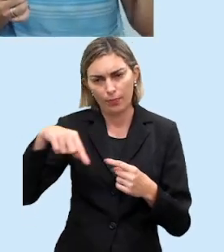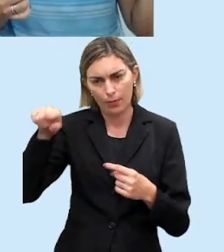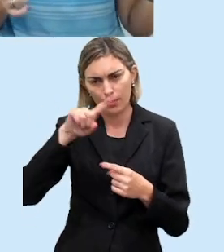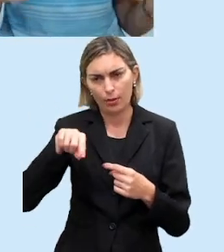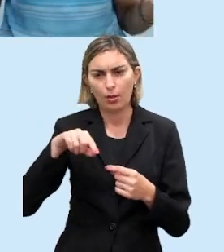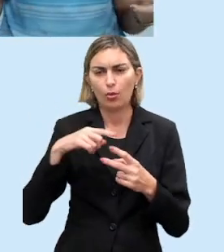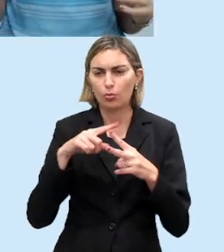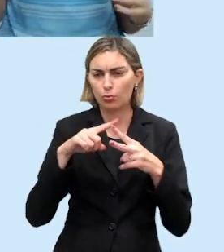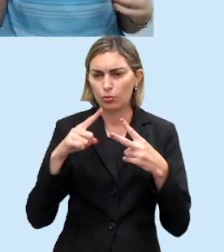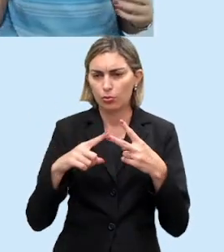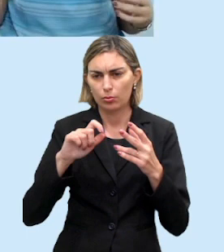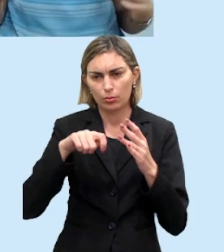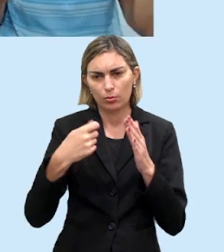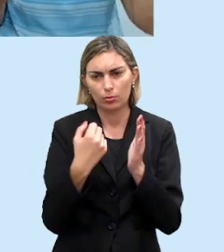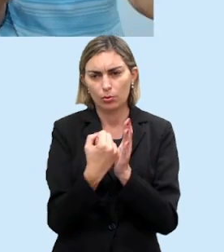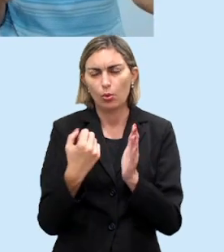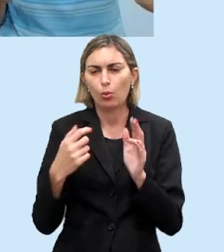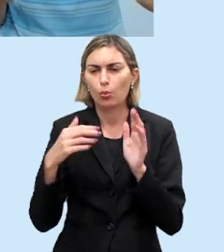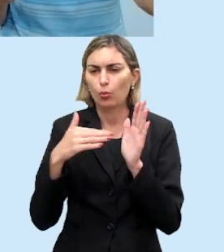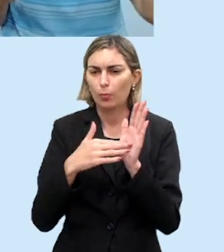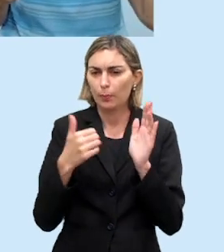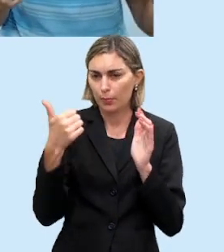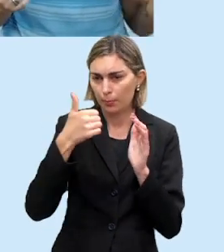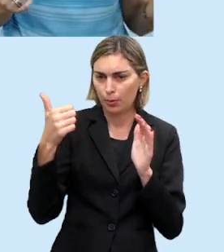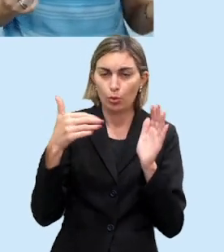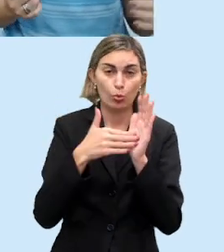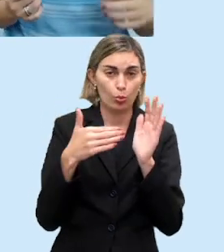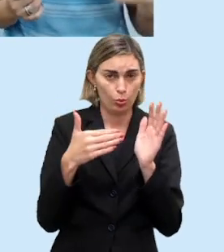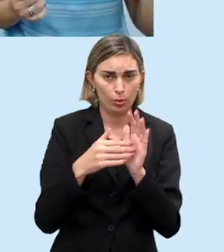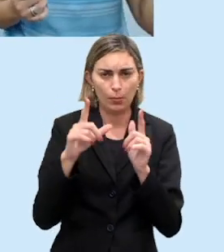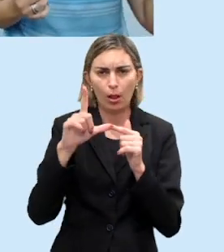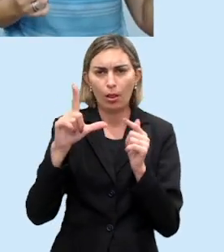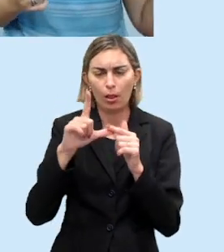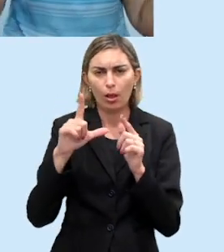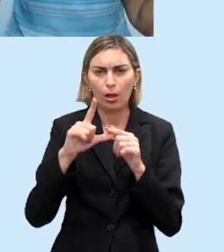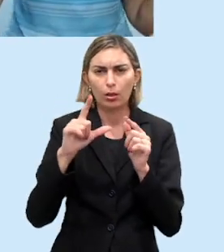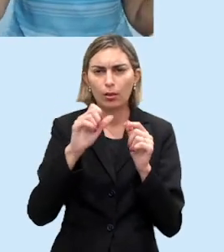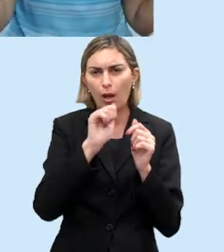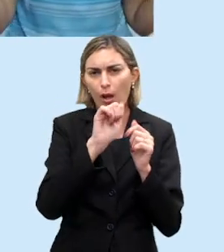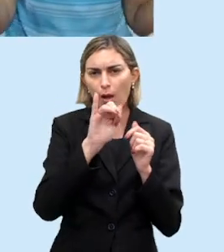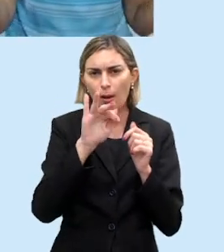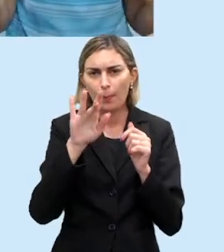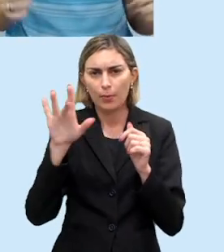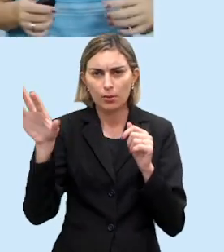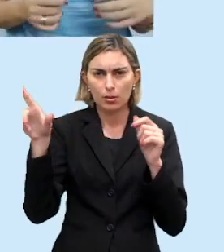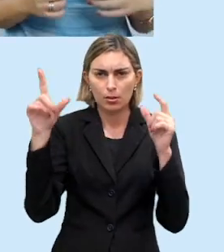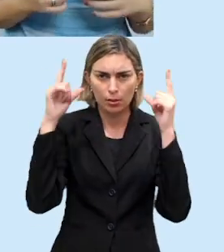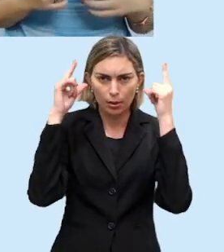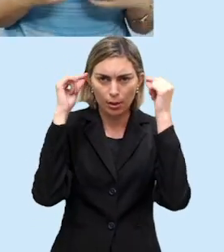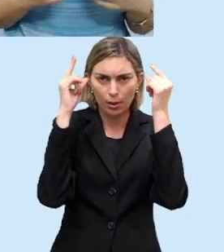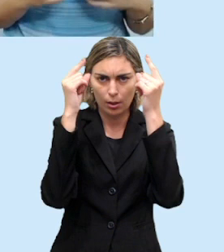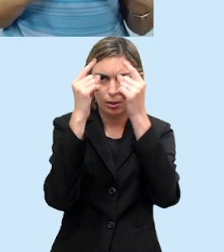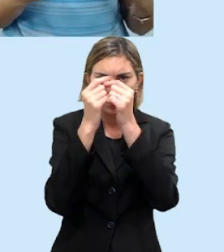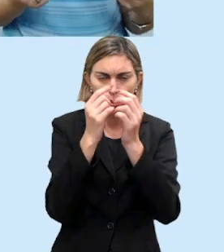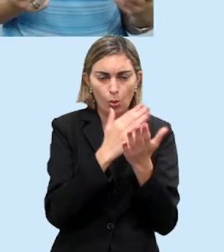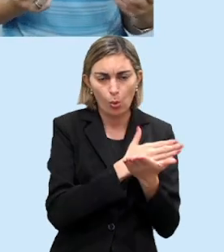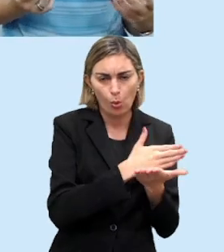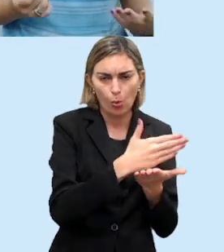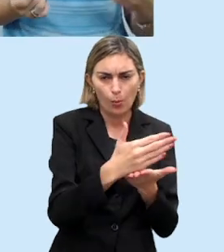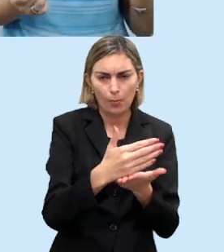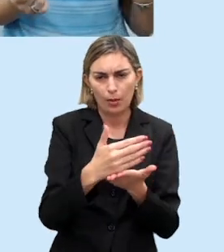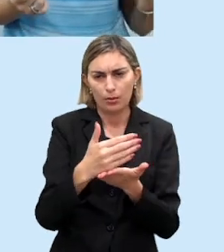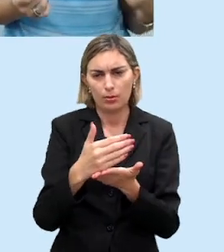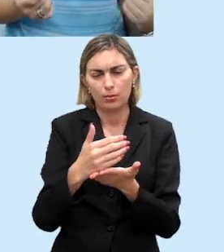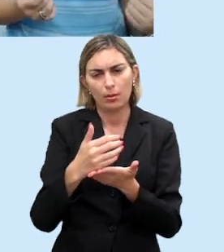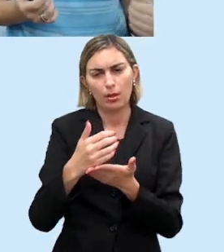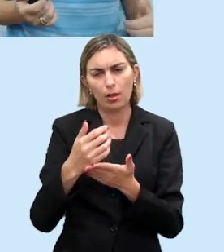São a primeira e última letra do alfabeto grego, não é? É o início e o fim. O alfa e o